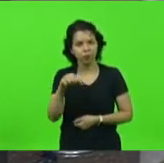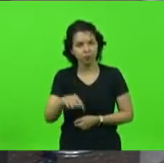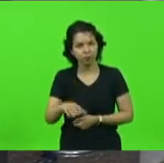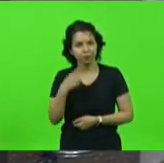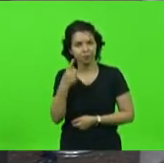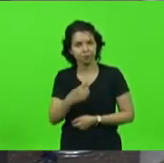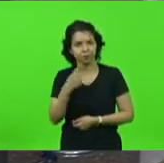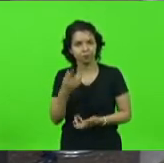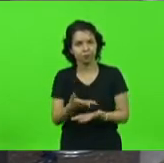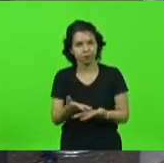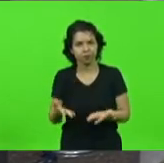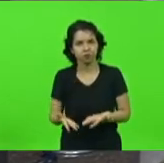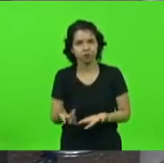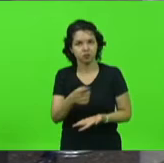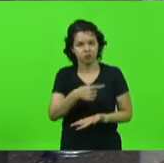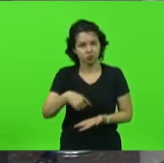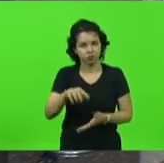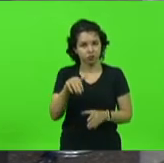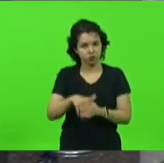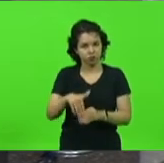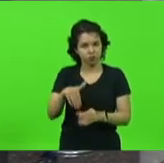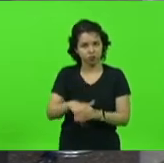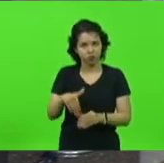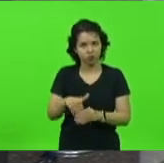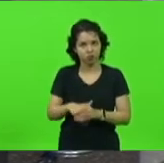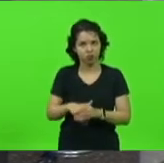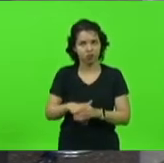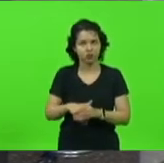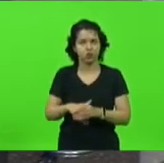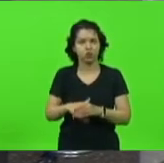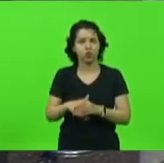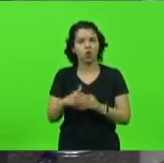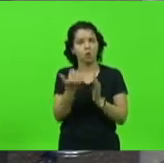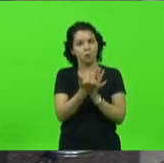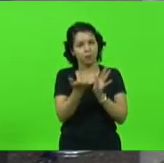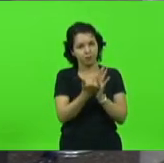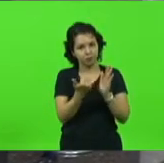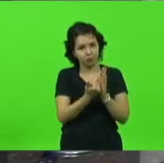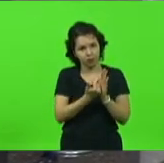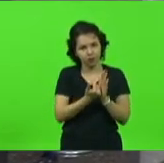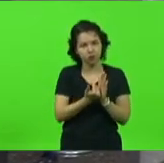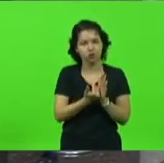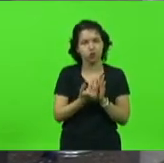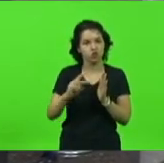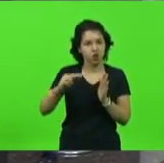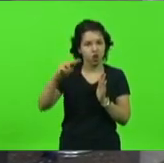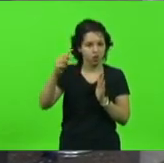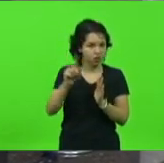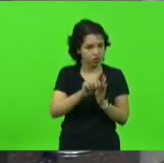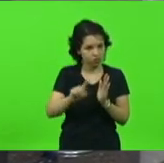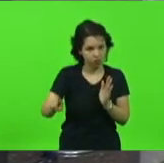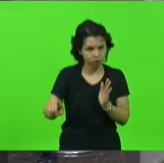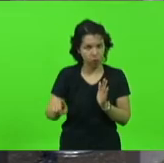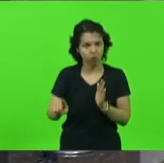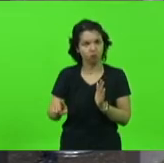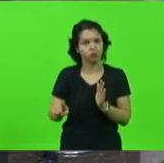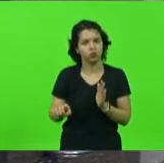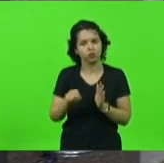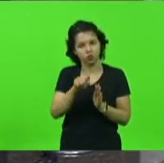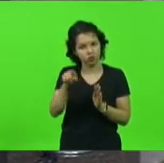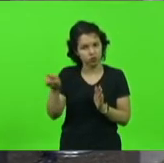deputadas, nós não estamos votando o plano de carreira, e eu falo isso para o policial que está lá fora. Nós, não deixe se